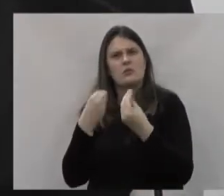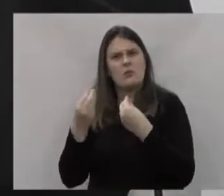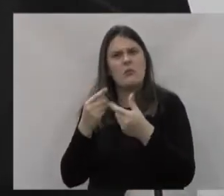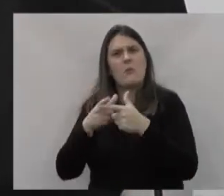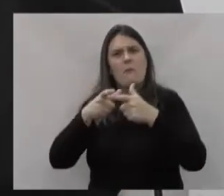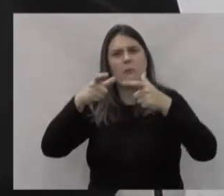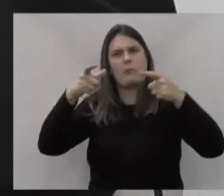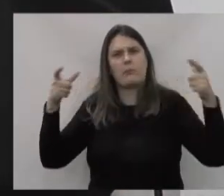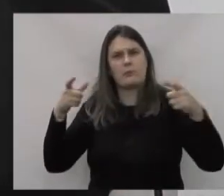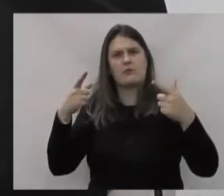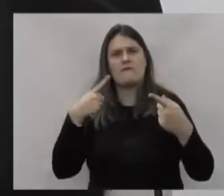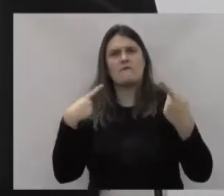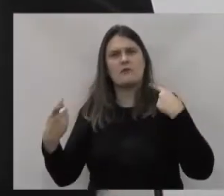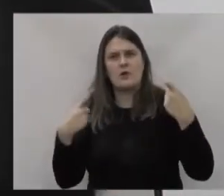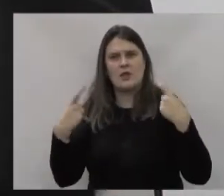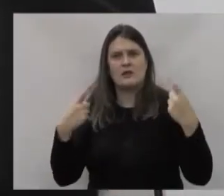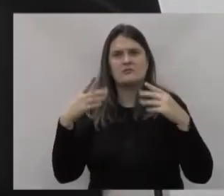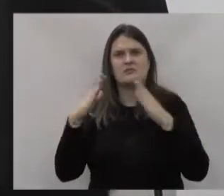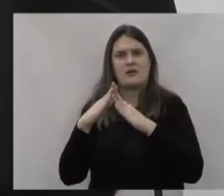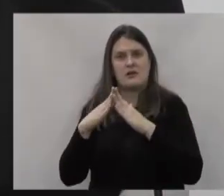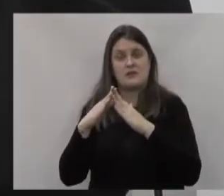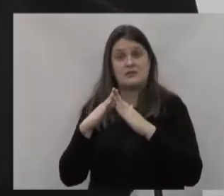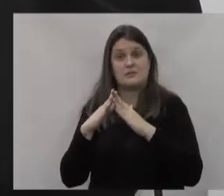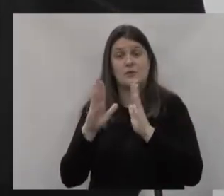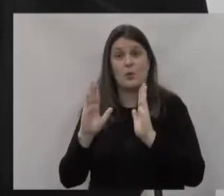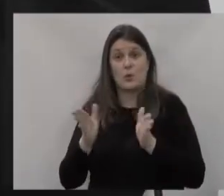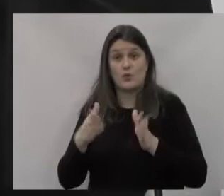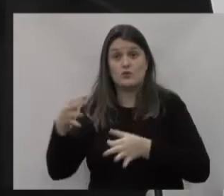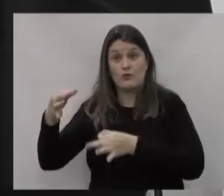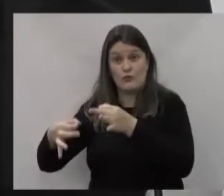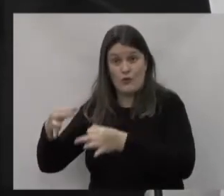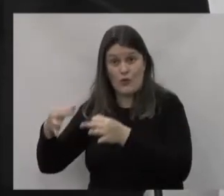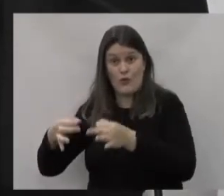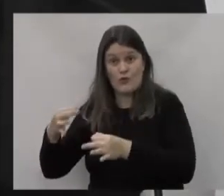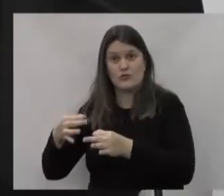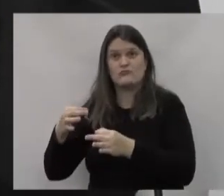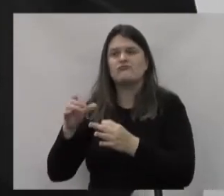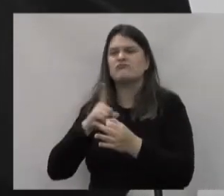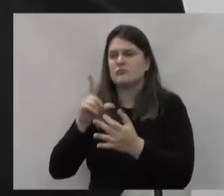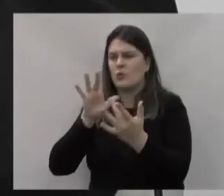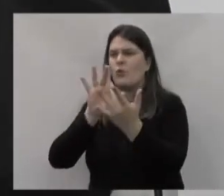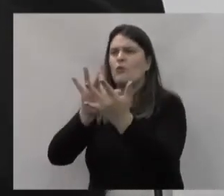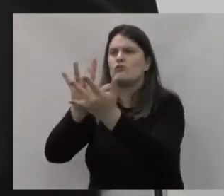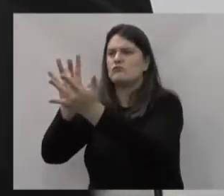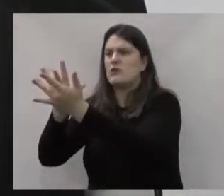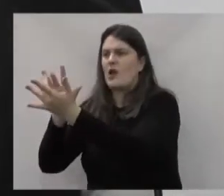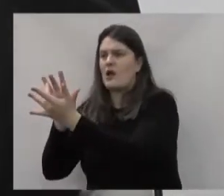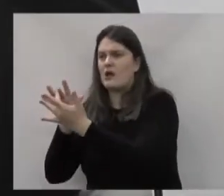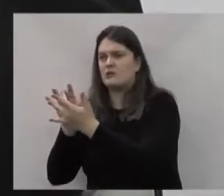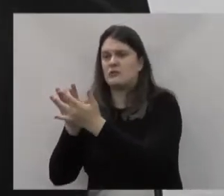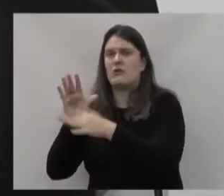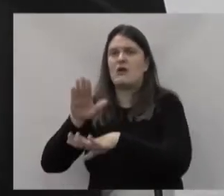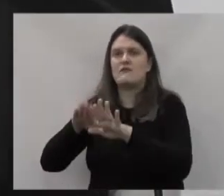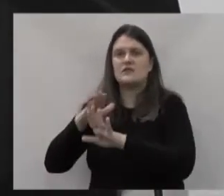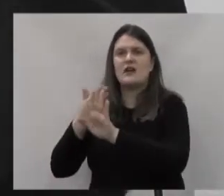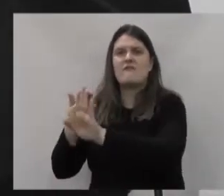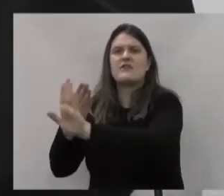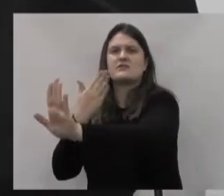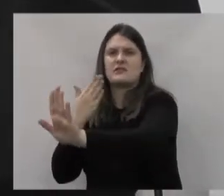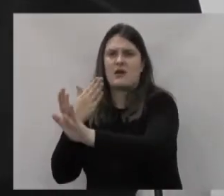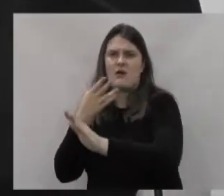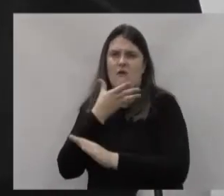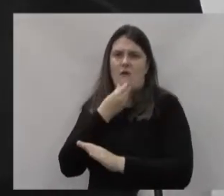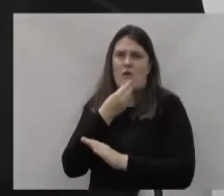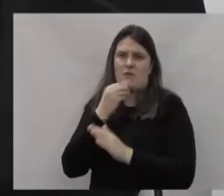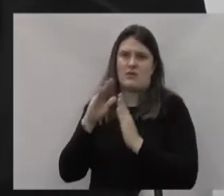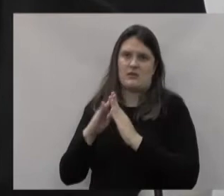doméstica. Hoje, o Sejusc faz atendimento de inúmeros casos e fazemos inúmeros afastamentos desses agressores dos lares.